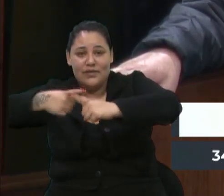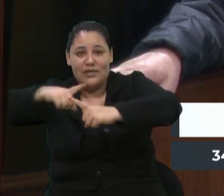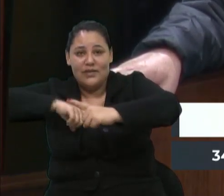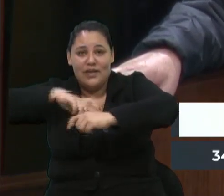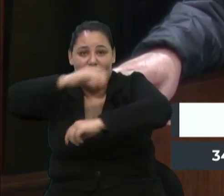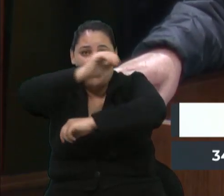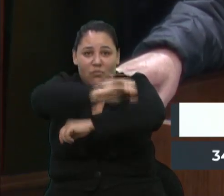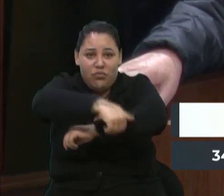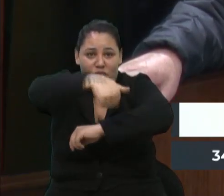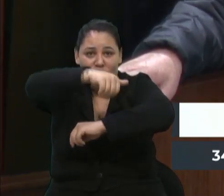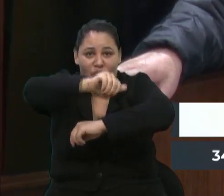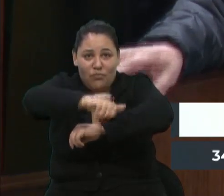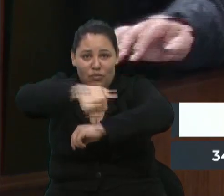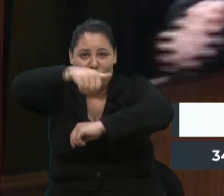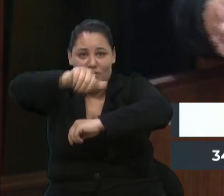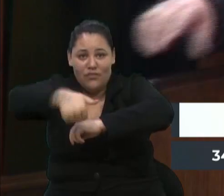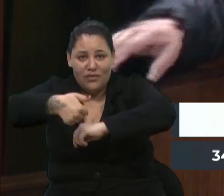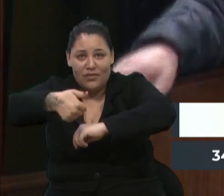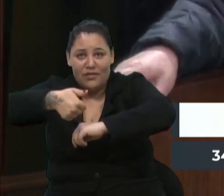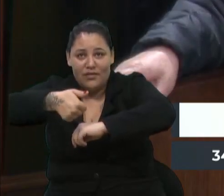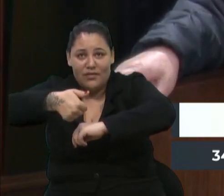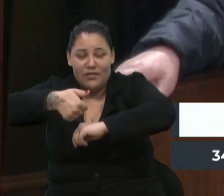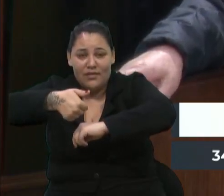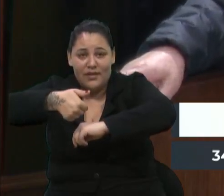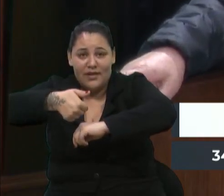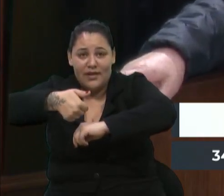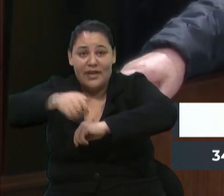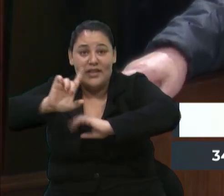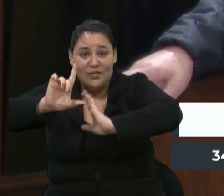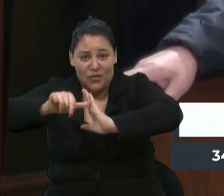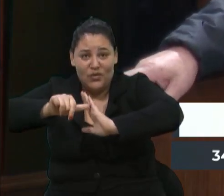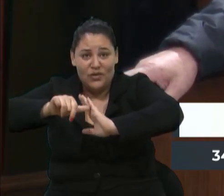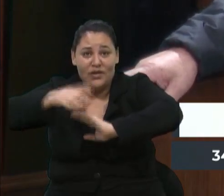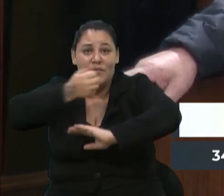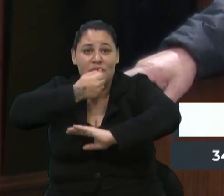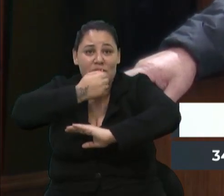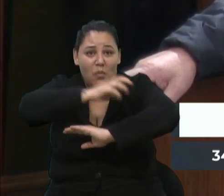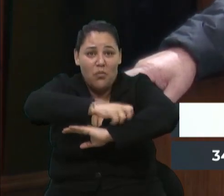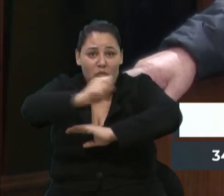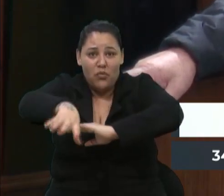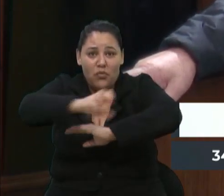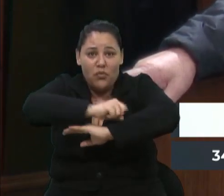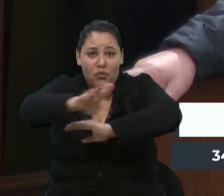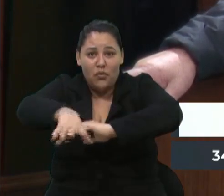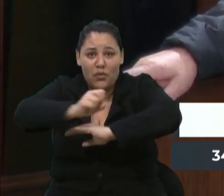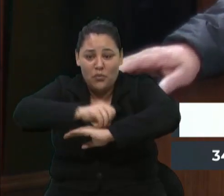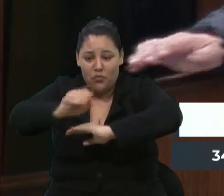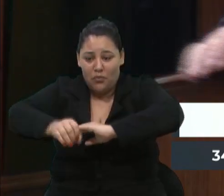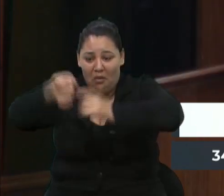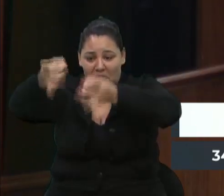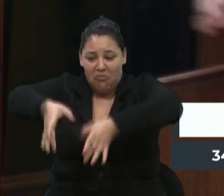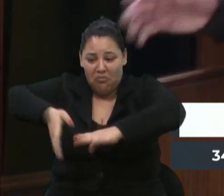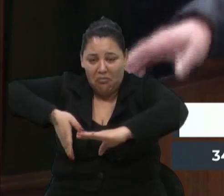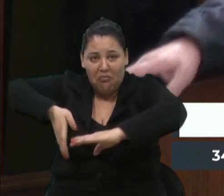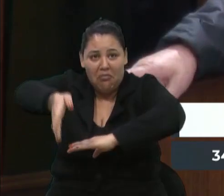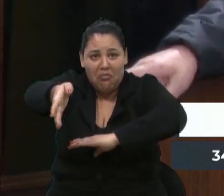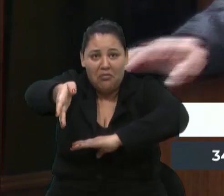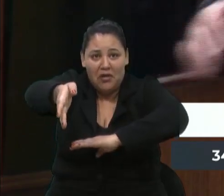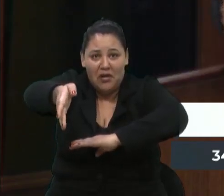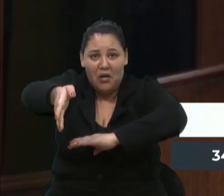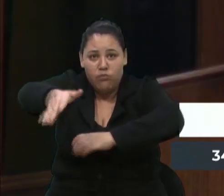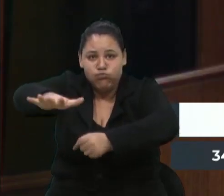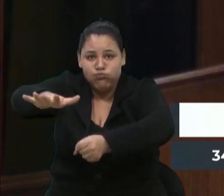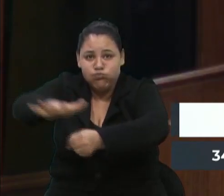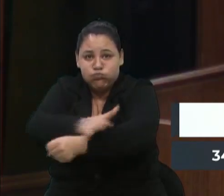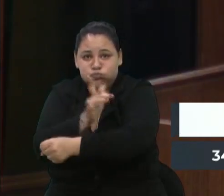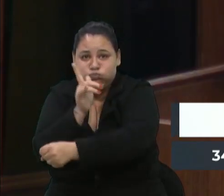o cascalho que está deixando lá está indo para entupir os valos daqui a uns dias. Então, isso que é o problema. Ali não é numa ladeira, ele